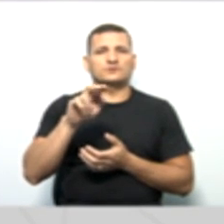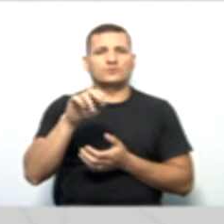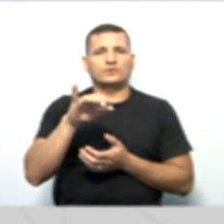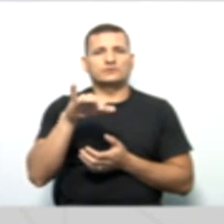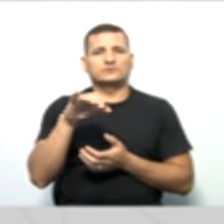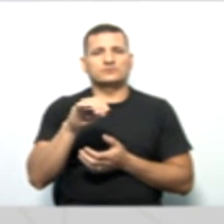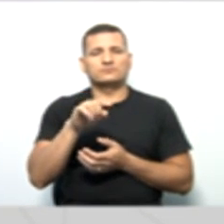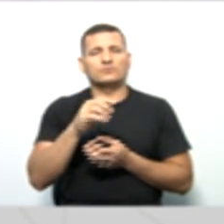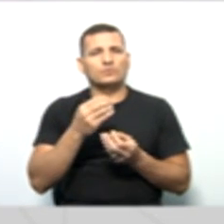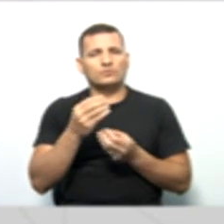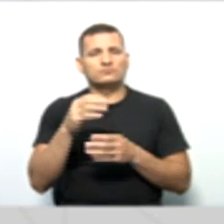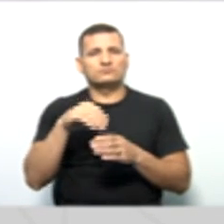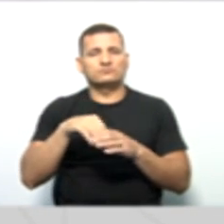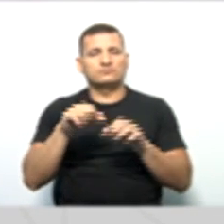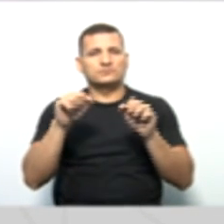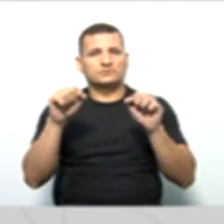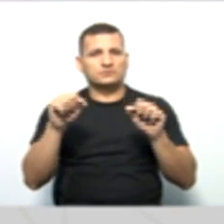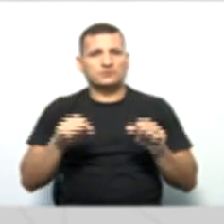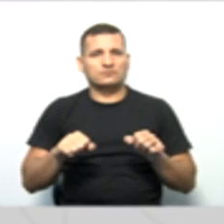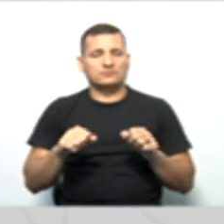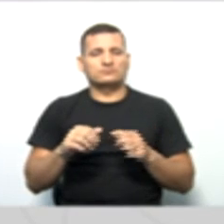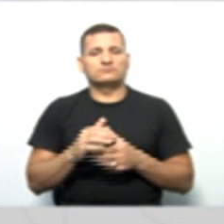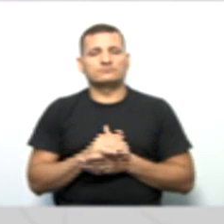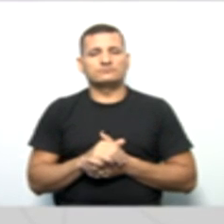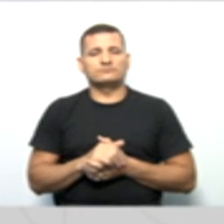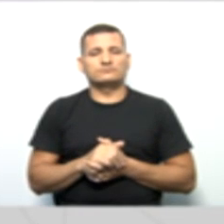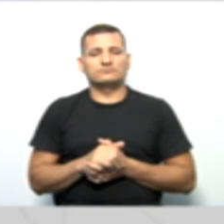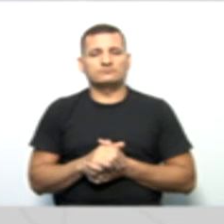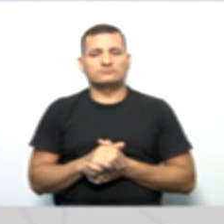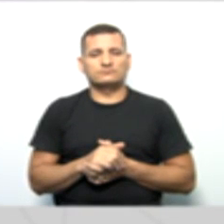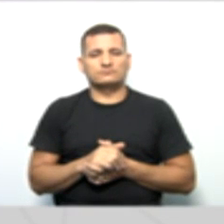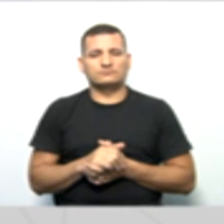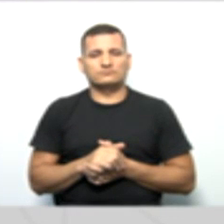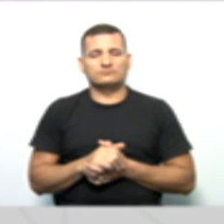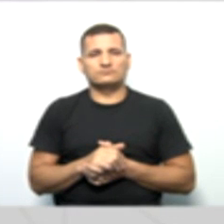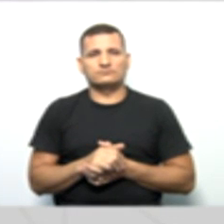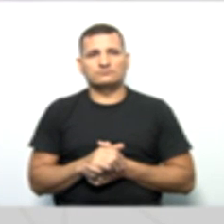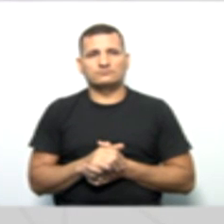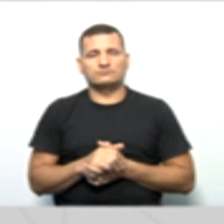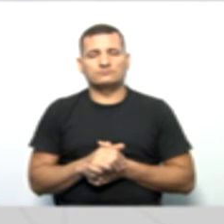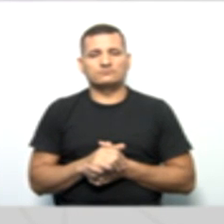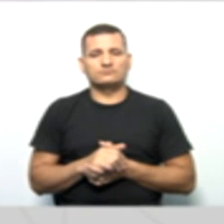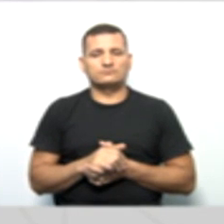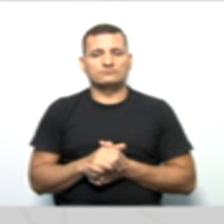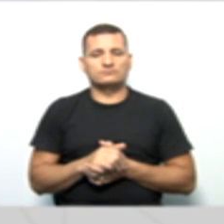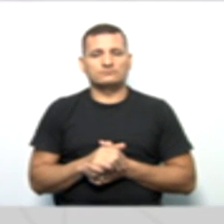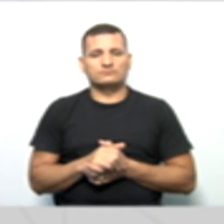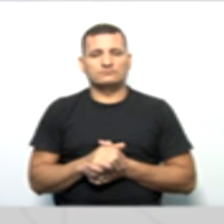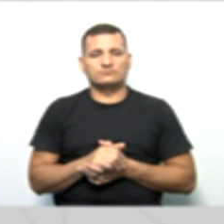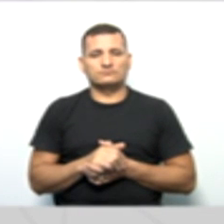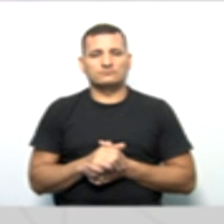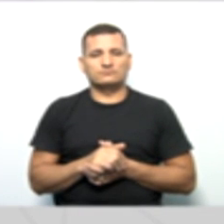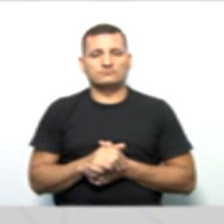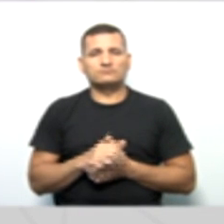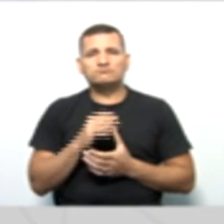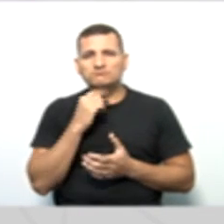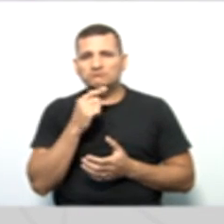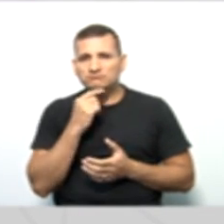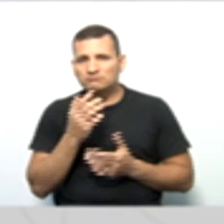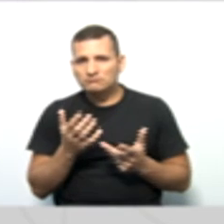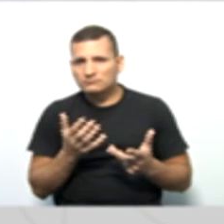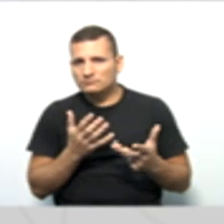meu sistema, tá? Dentro da perspectiva lá, tanto do usuário quanto do programador. Ok, gente? Alguma dúvida